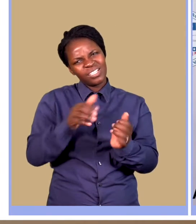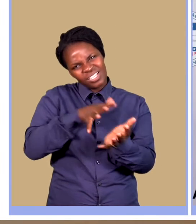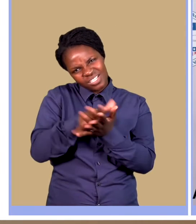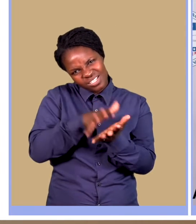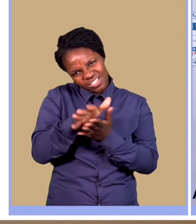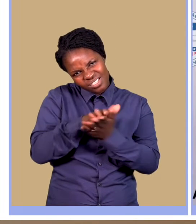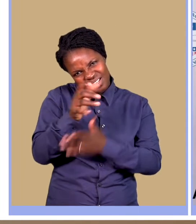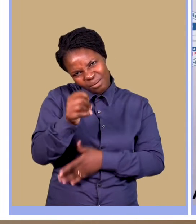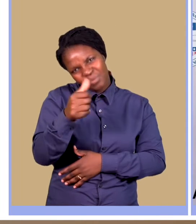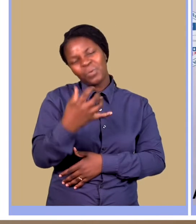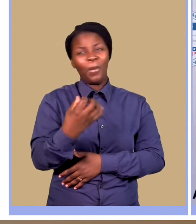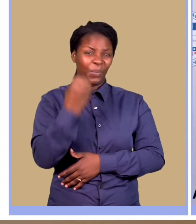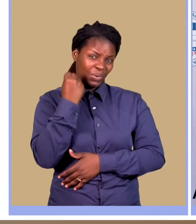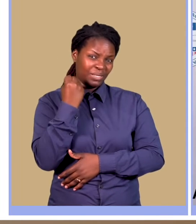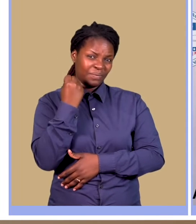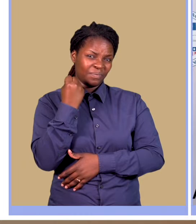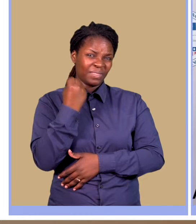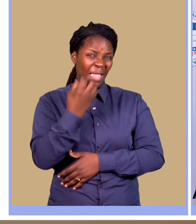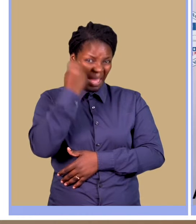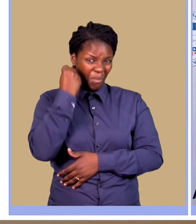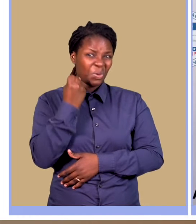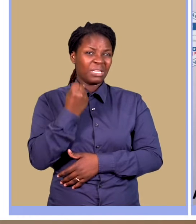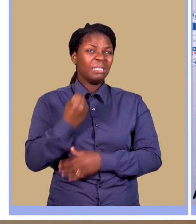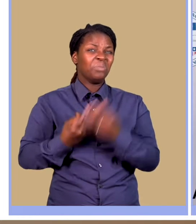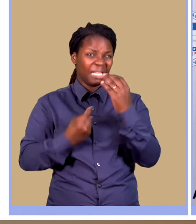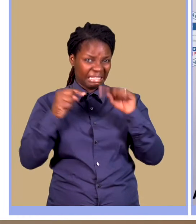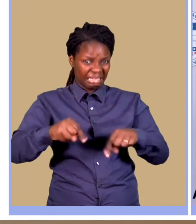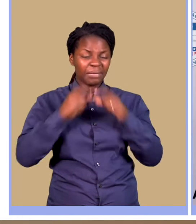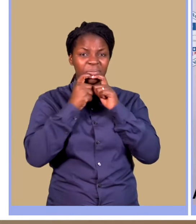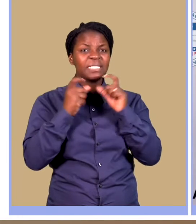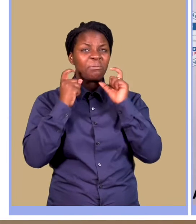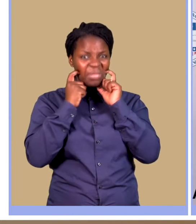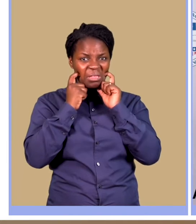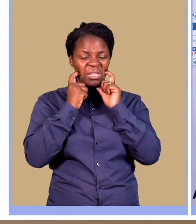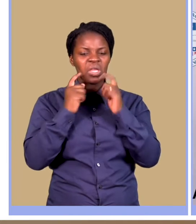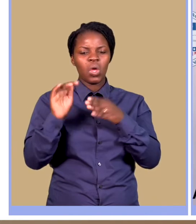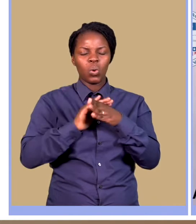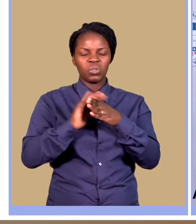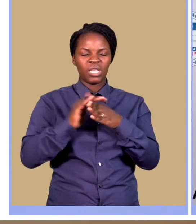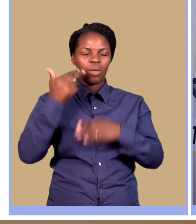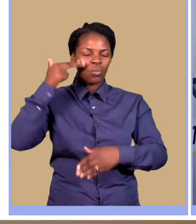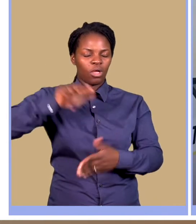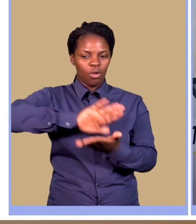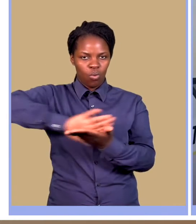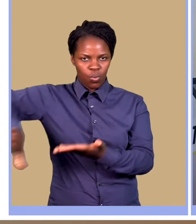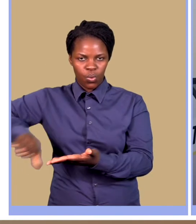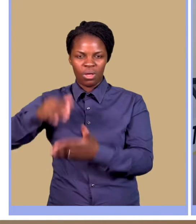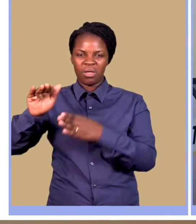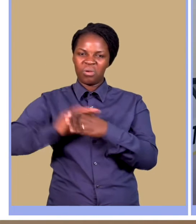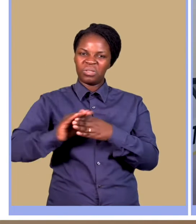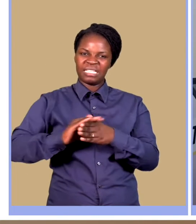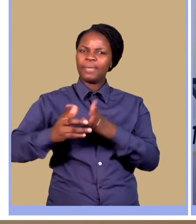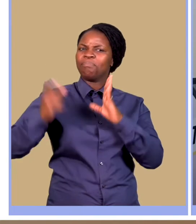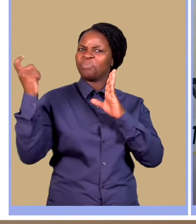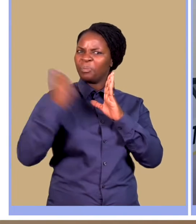questão de mudar esses combustíveis fósseis para combustíveis, como disse, limpas? Energias